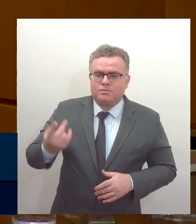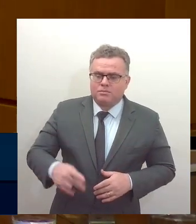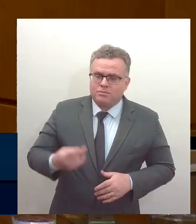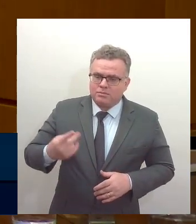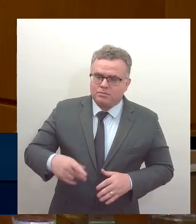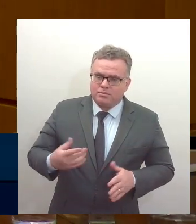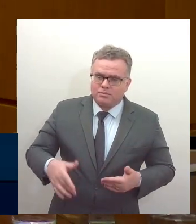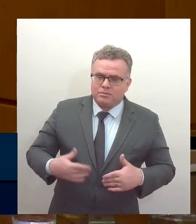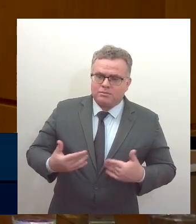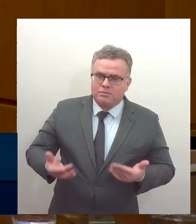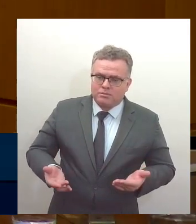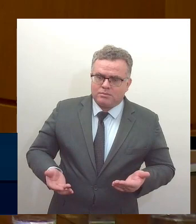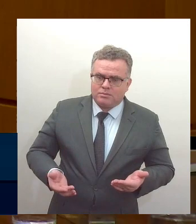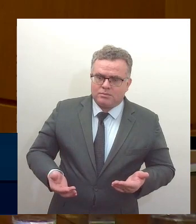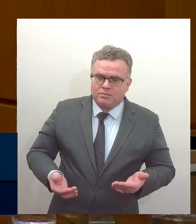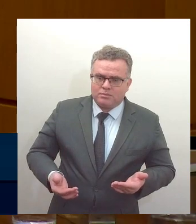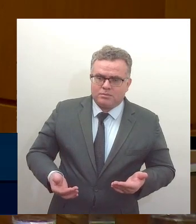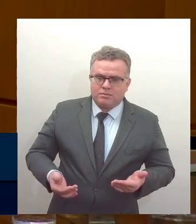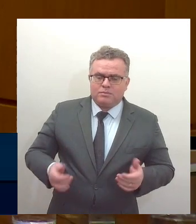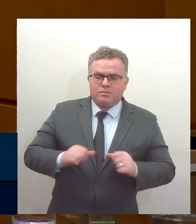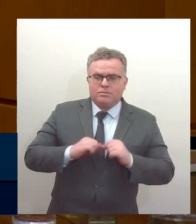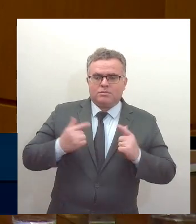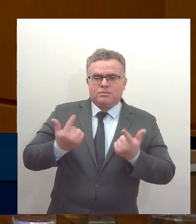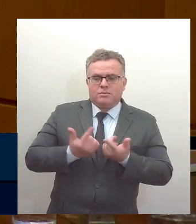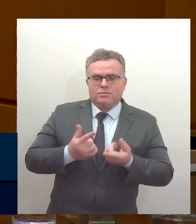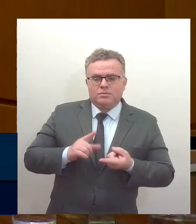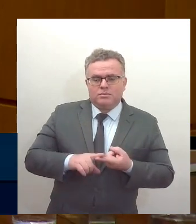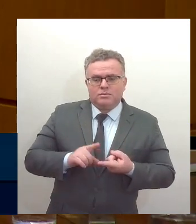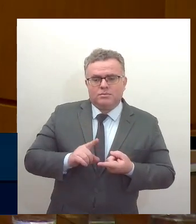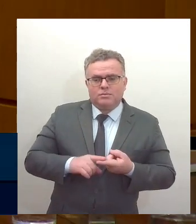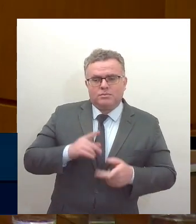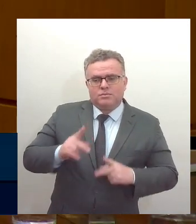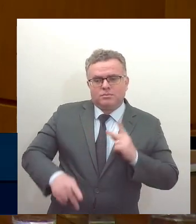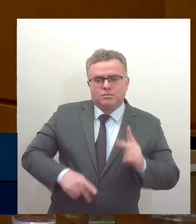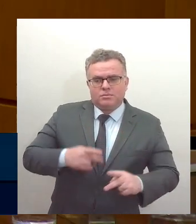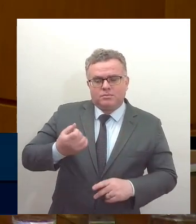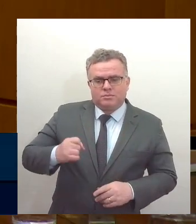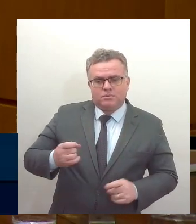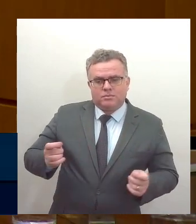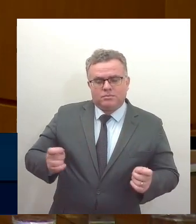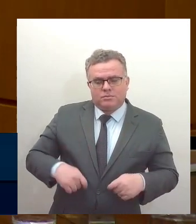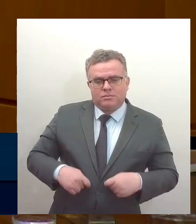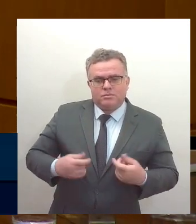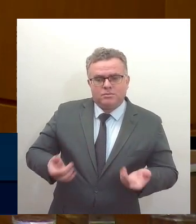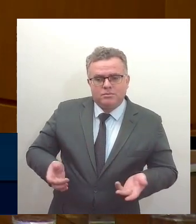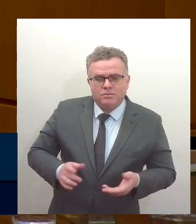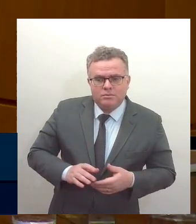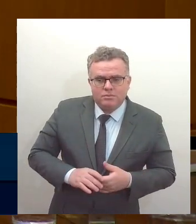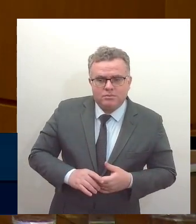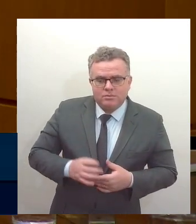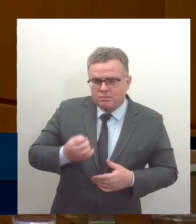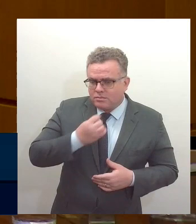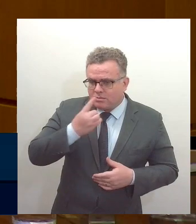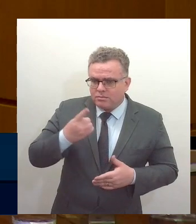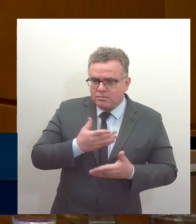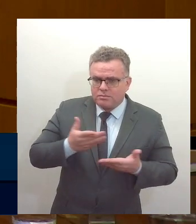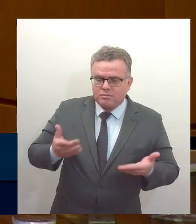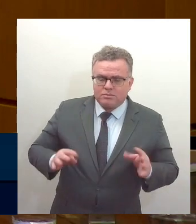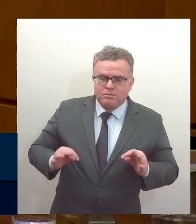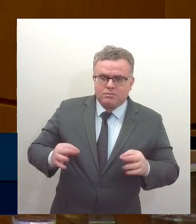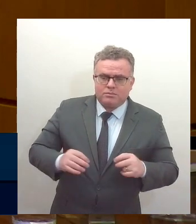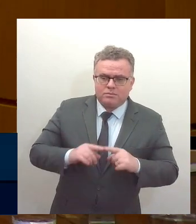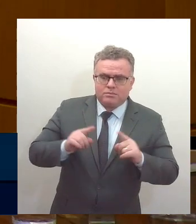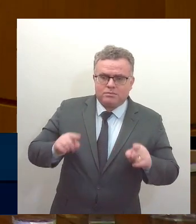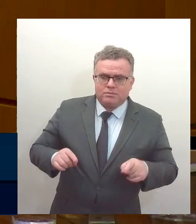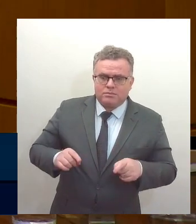também para a população sergipana. Um bom dia a todos os funcionários, o pessoal da agência de